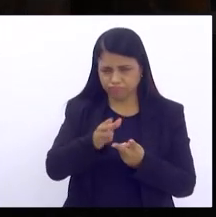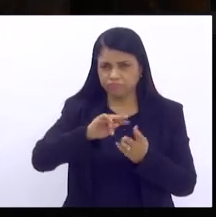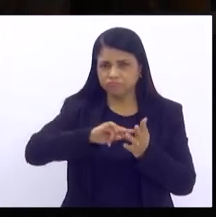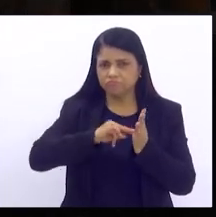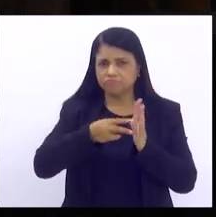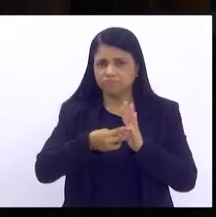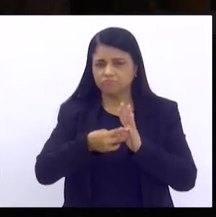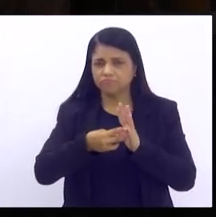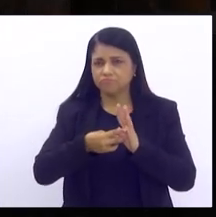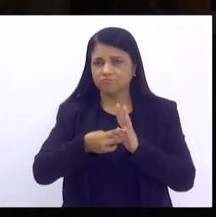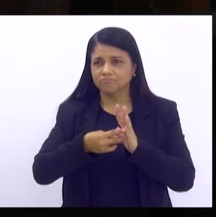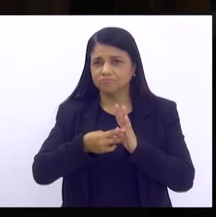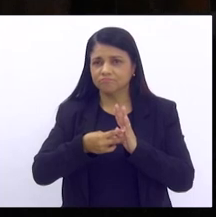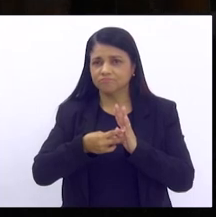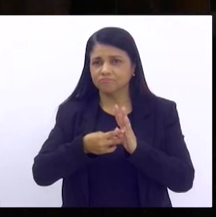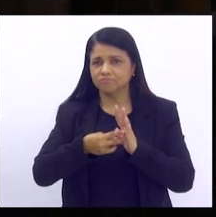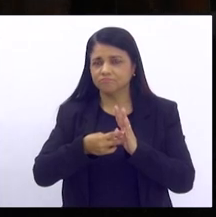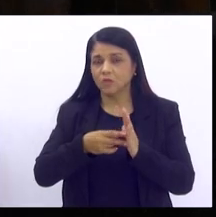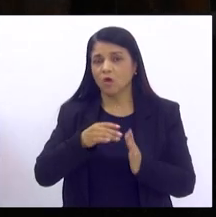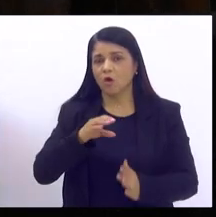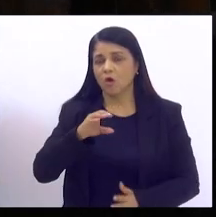ata foi a